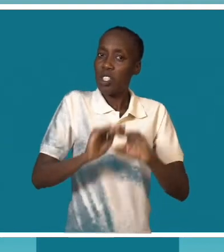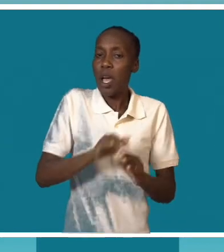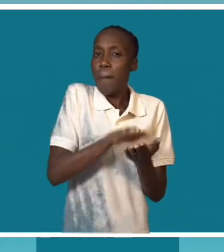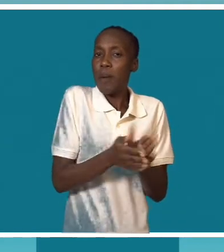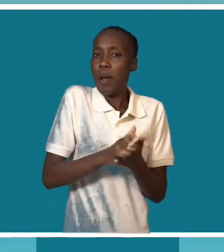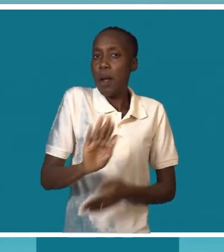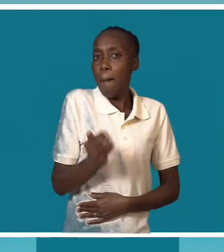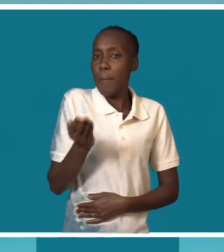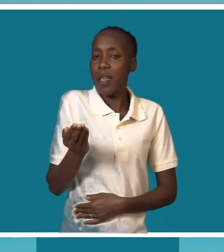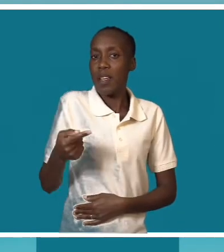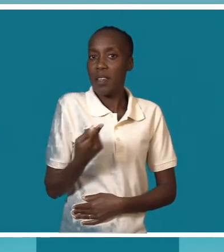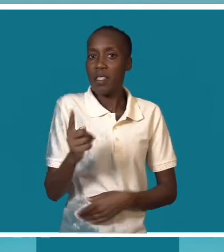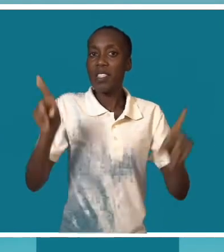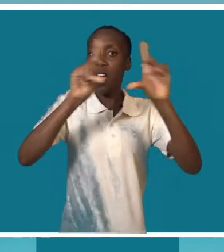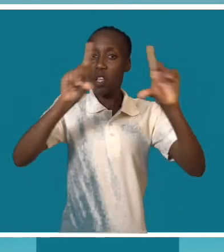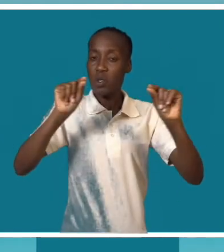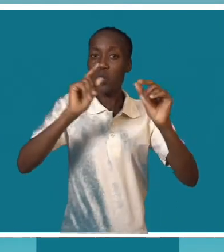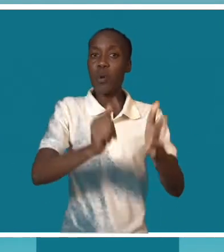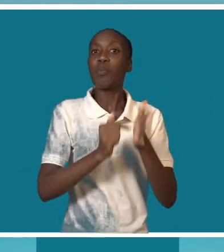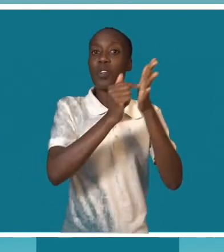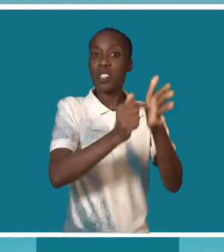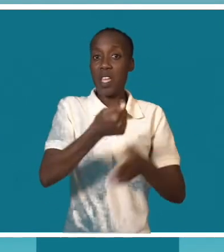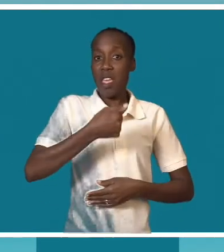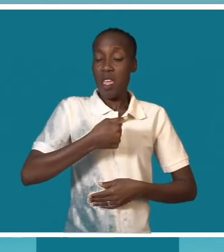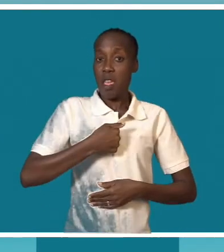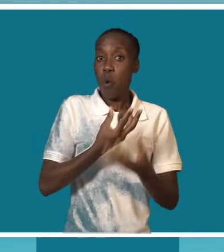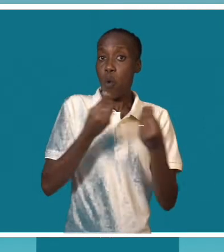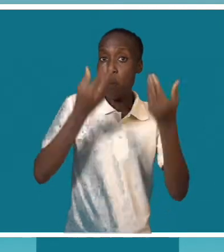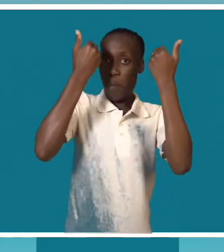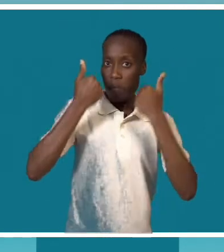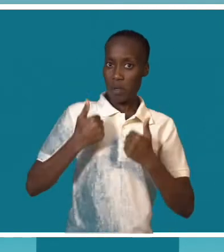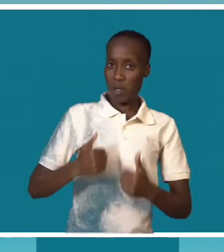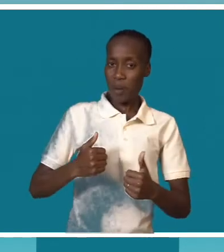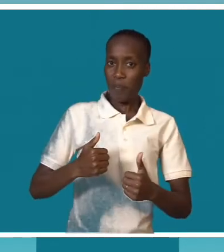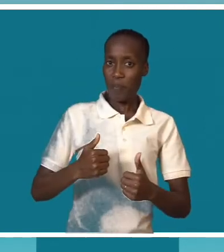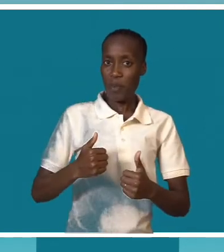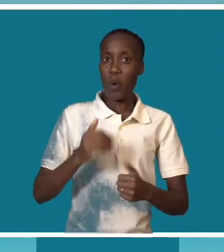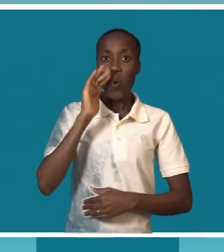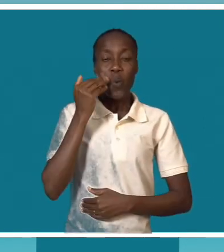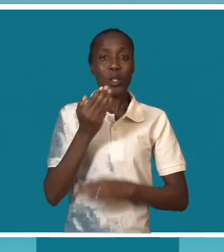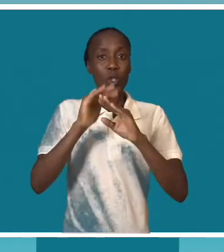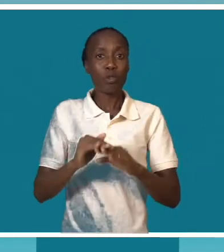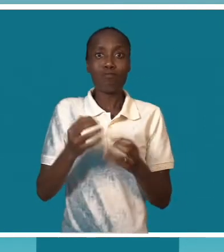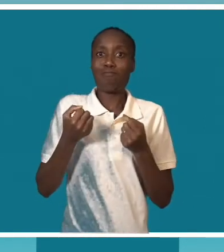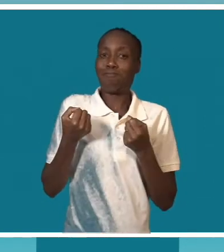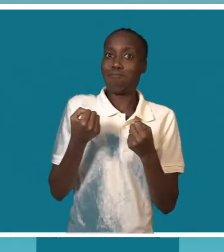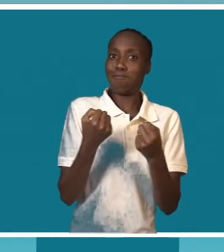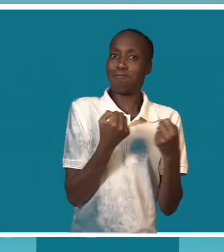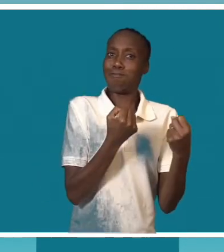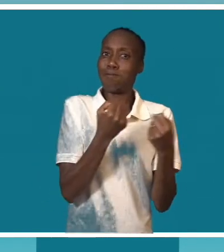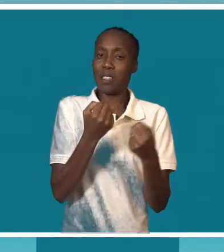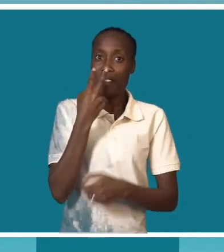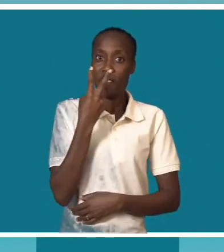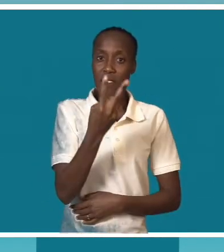Por exemplo, como é que eu, como cidadão, em plena condução, e vejo alguém que tem uma bengala